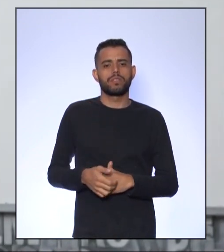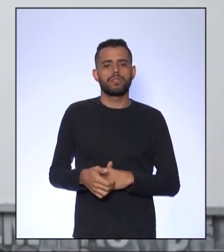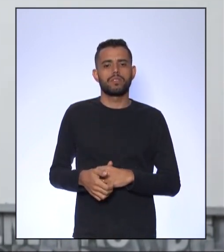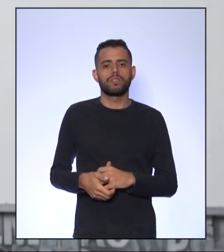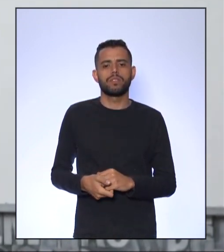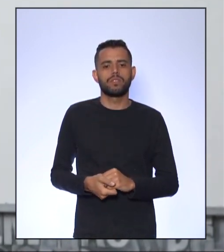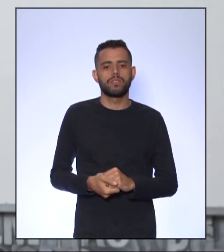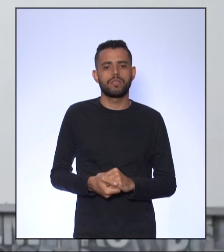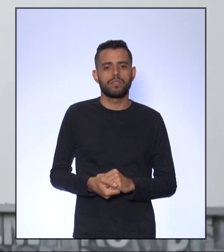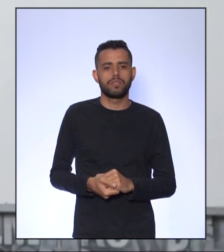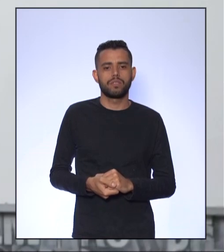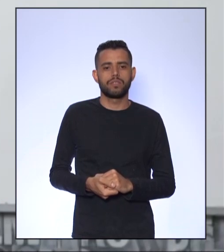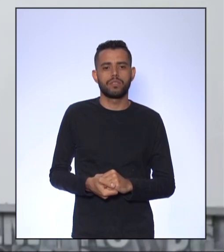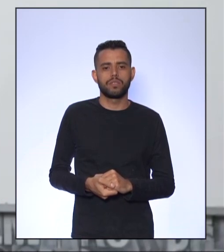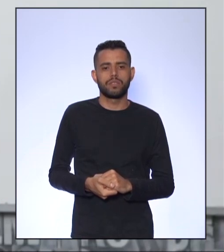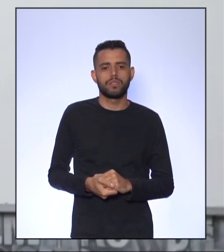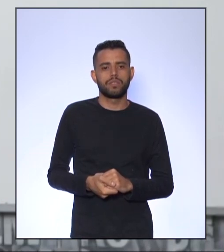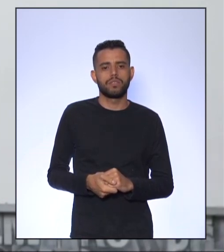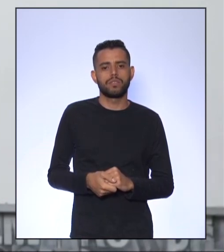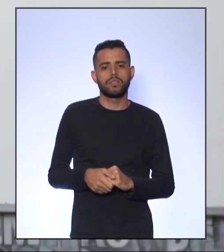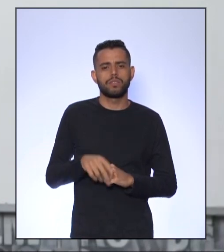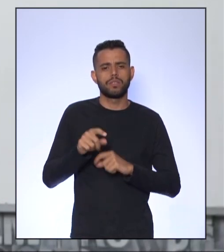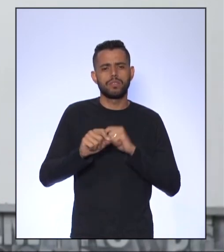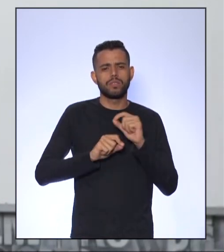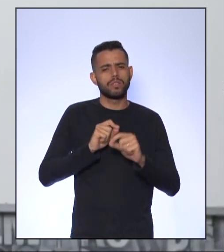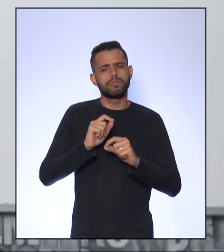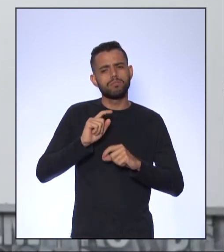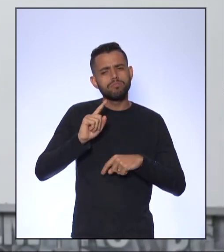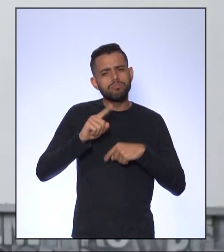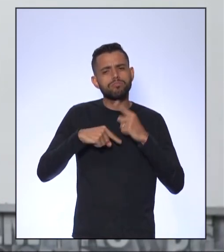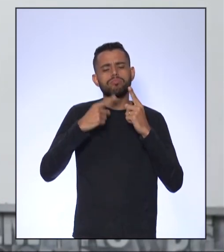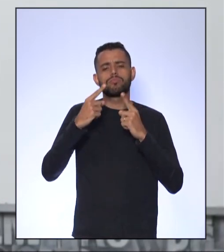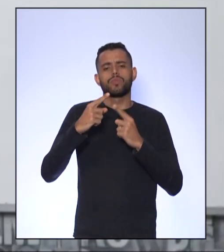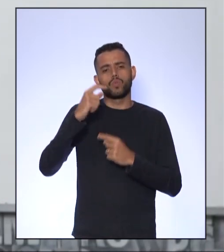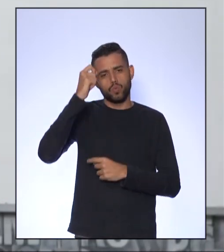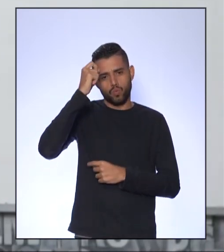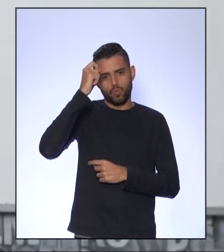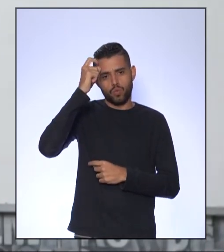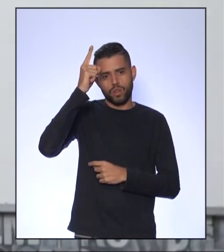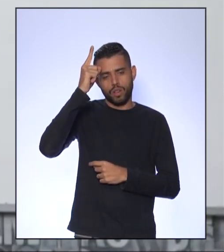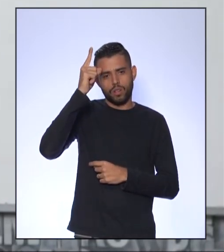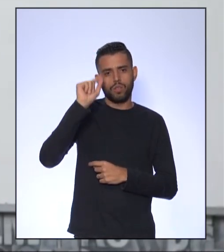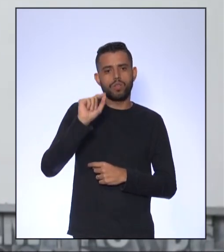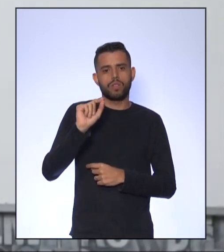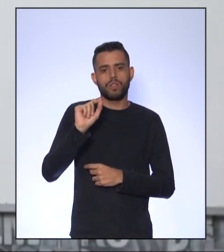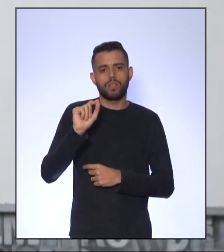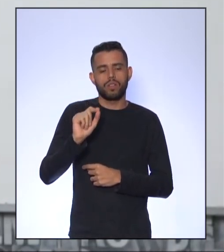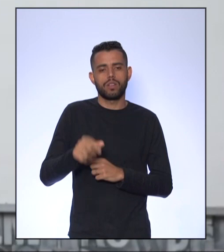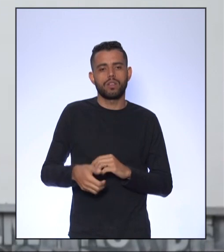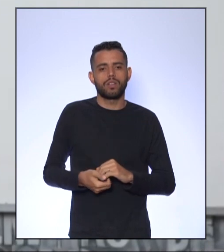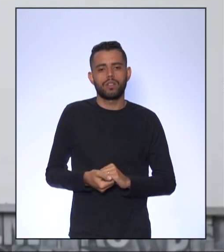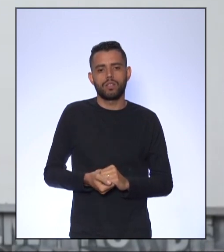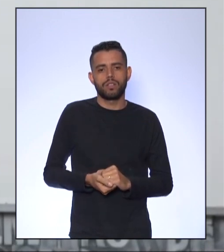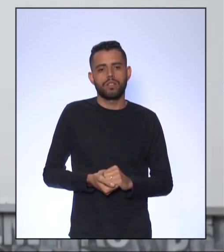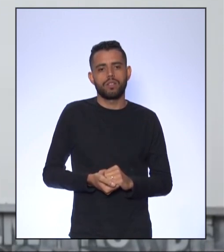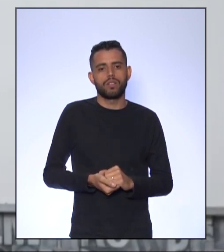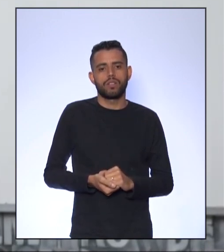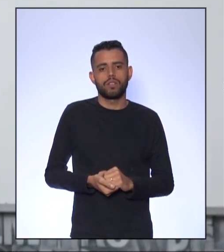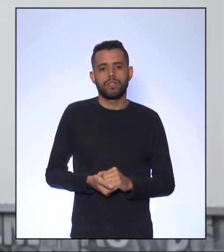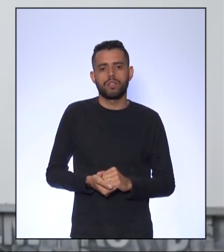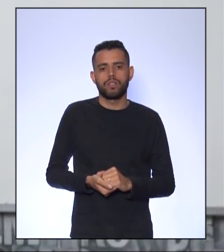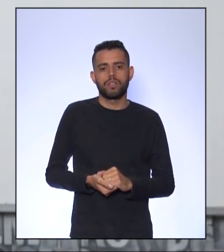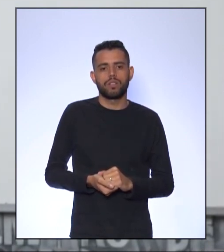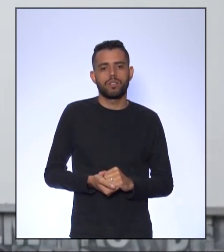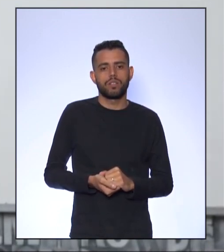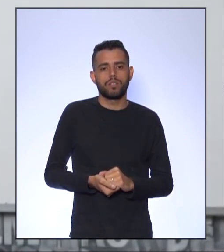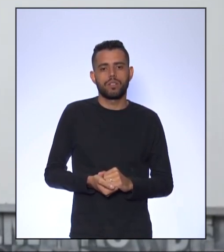enriquecida, no contexto do renascimento cultural, vai passar a fazer, sabe o quê?